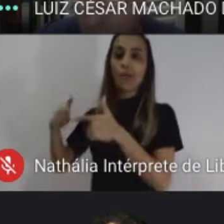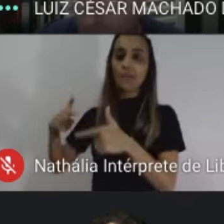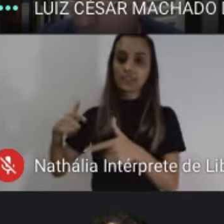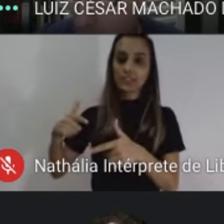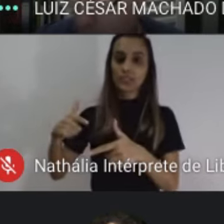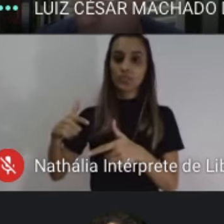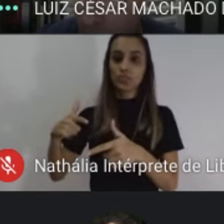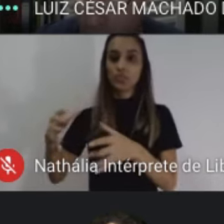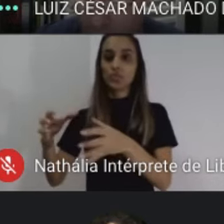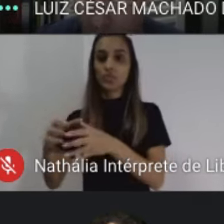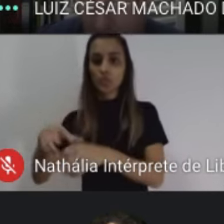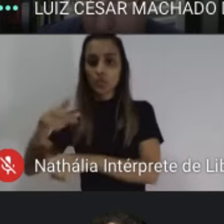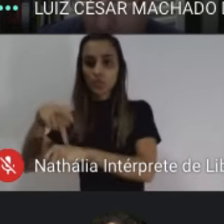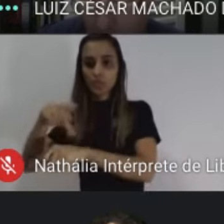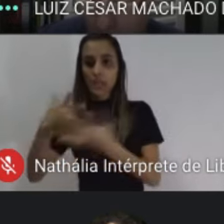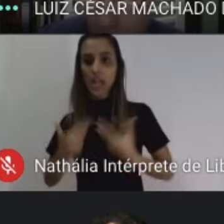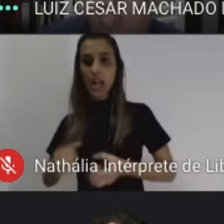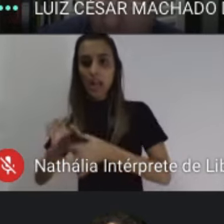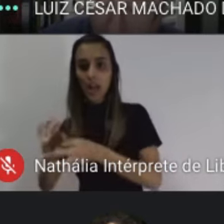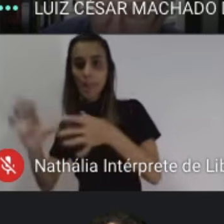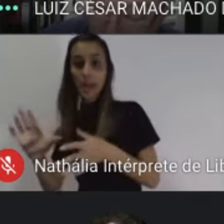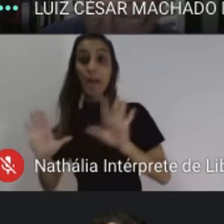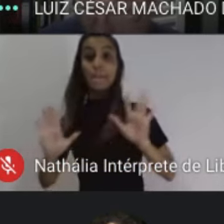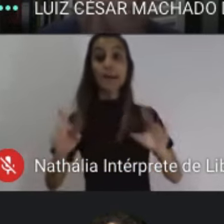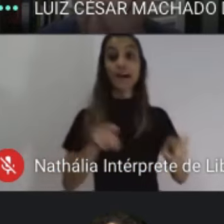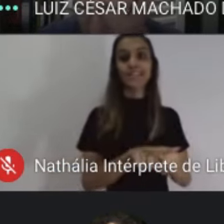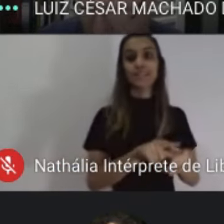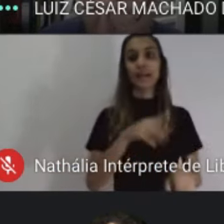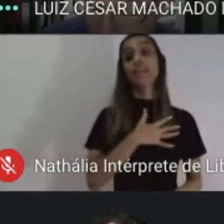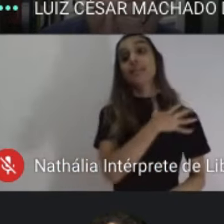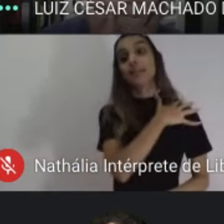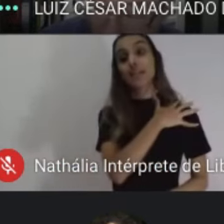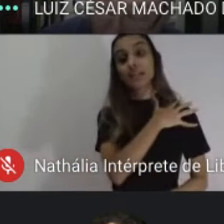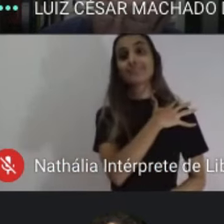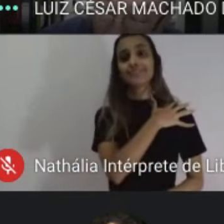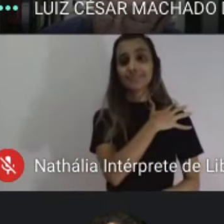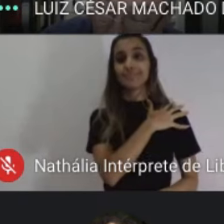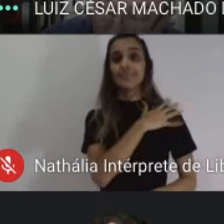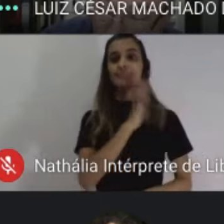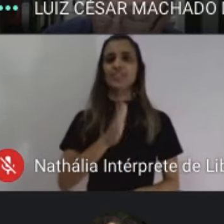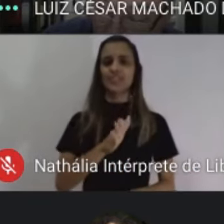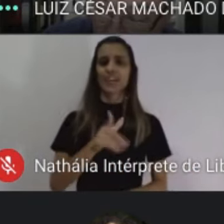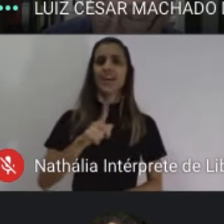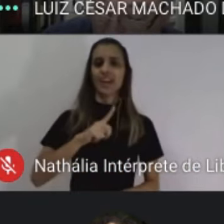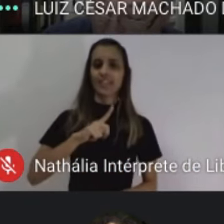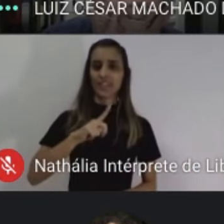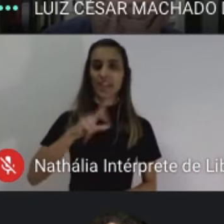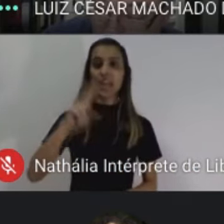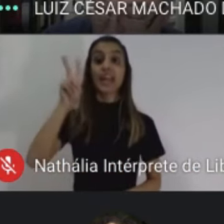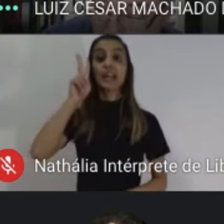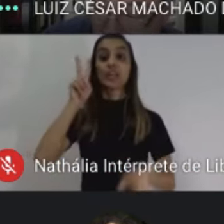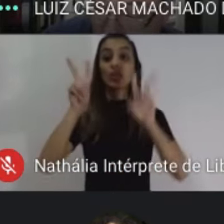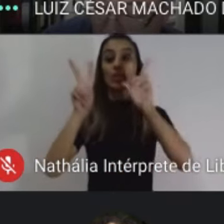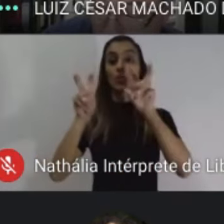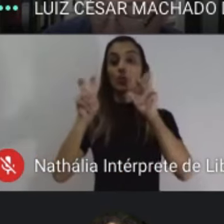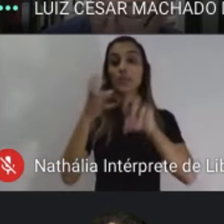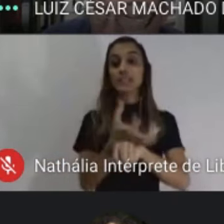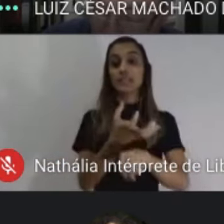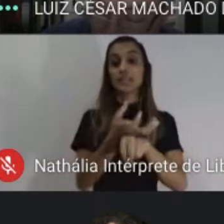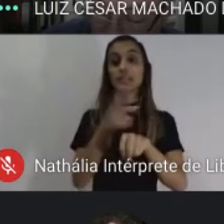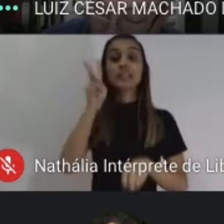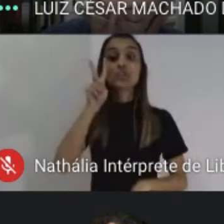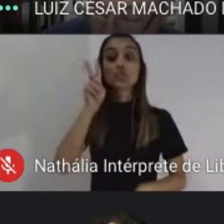autoritária. Tá? Isso, inclusive, é estudado pela história do direito como um ponto de encontro, um